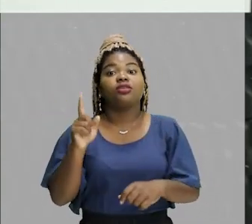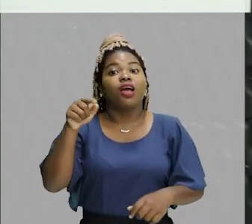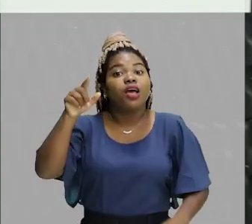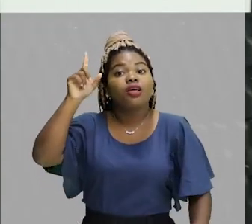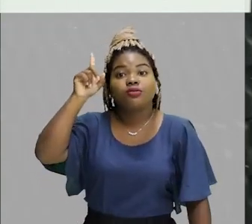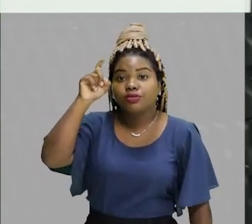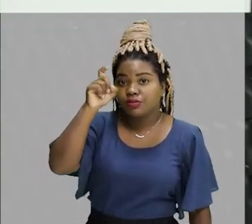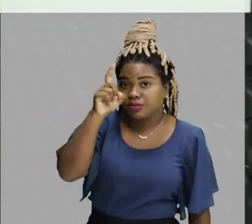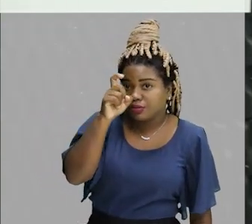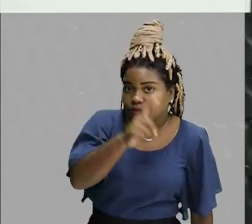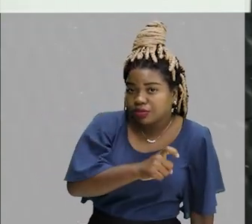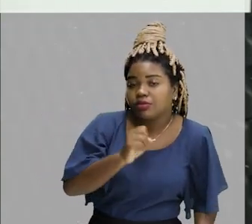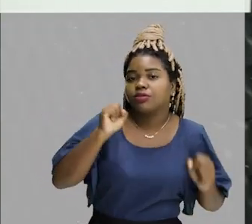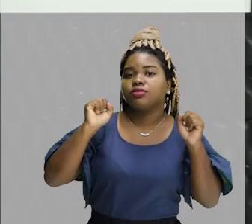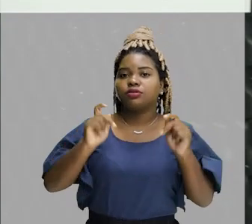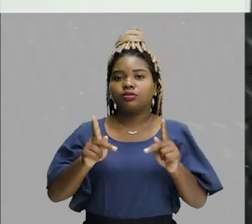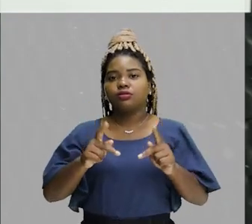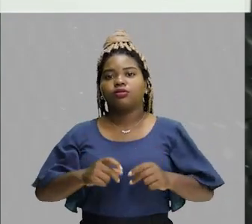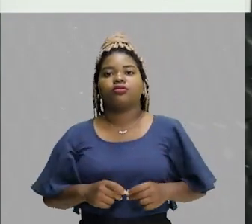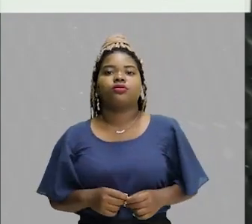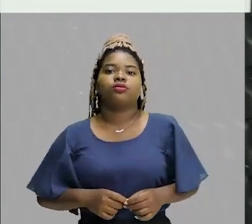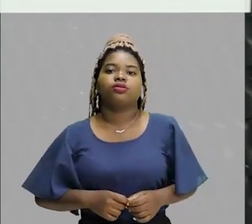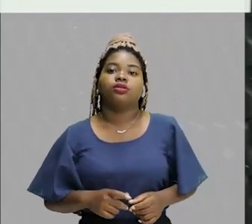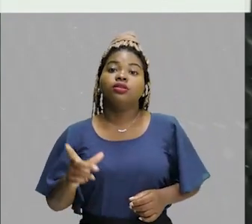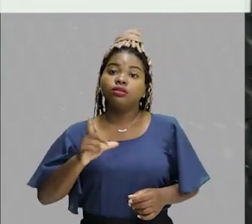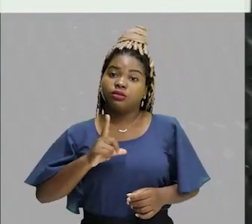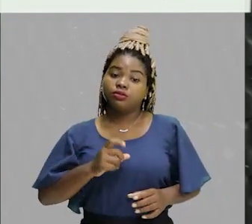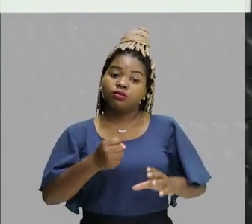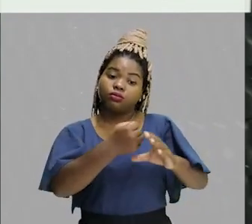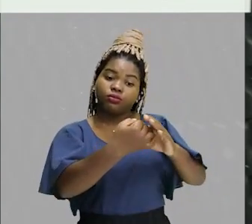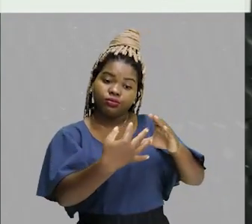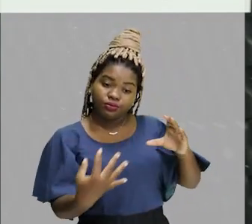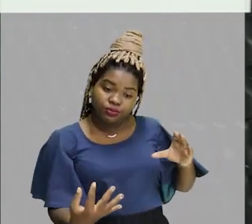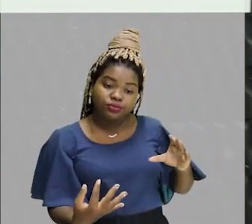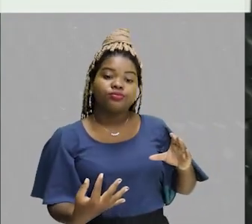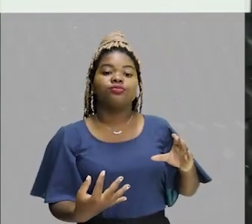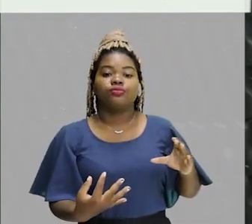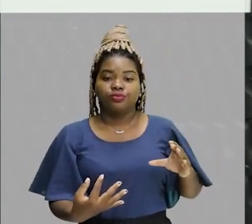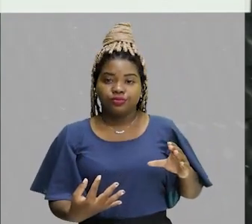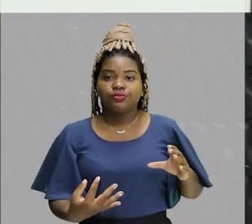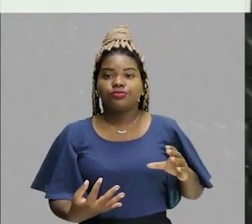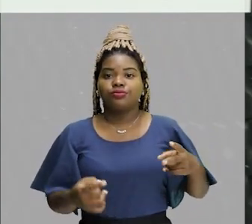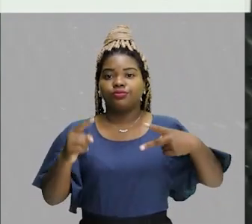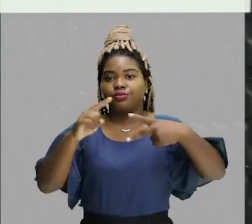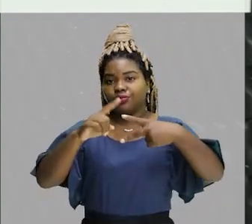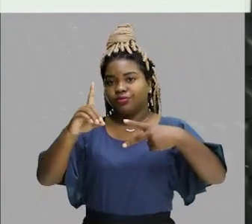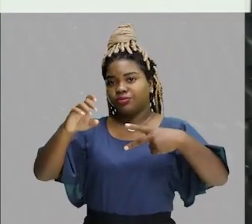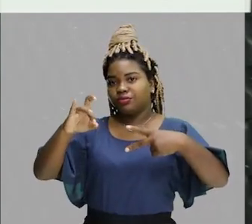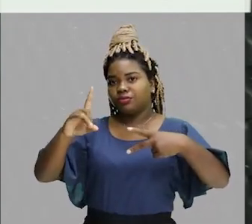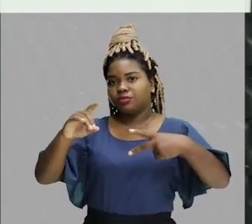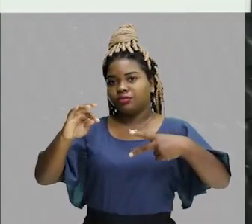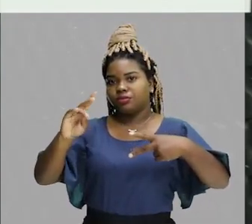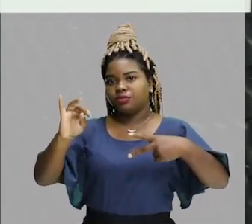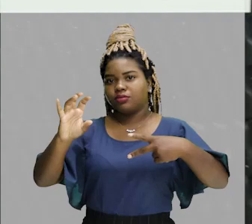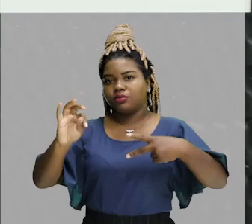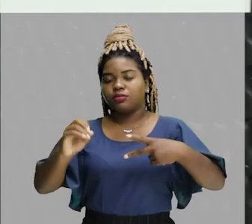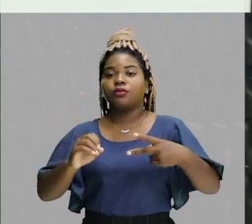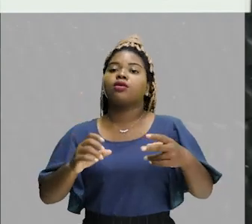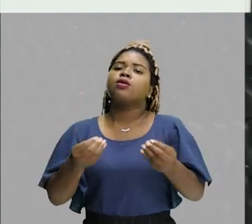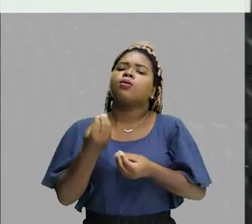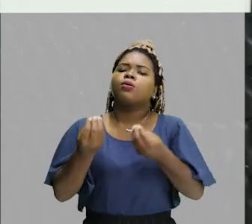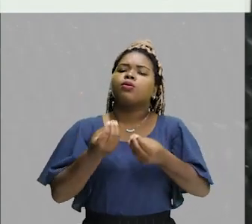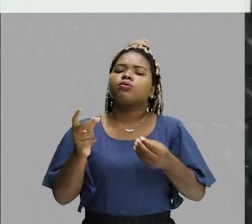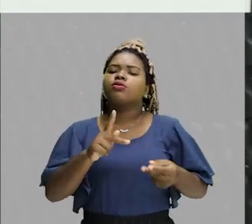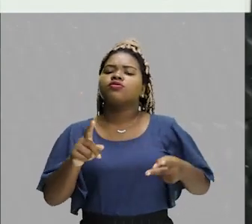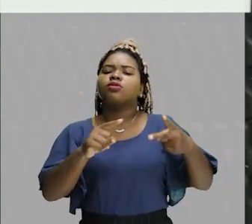fica complicado. Tá bom? Então, aqui nós temos mais uma característica do silogismo dedutivo. E como é que fica a indução, professor? Vamos